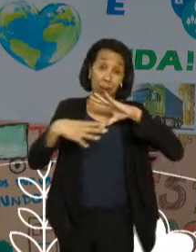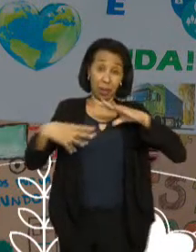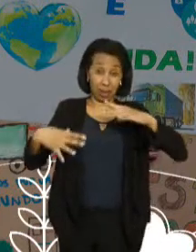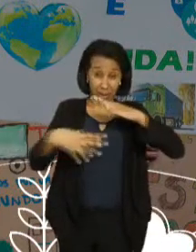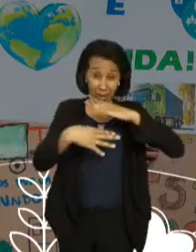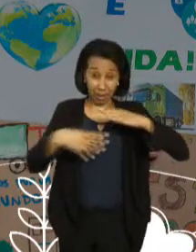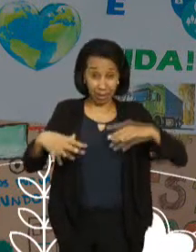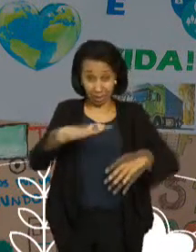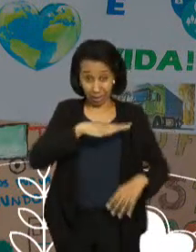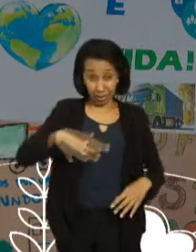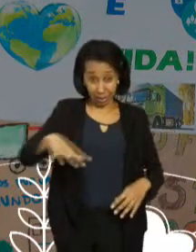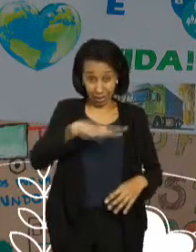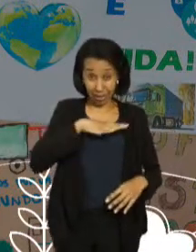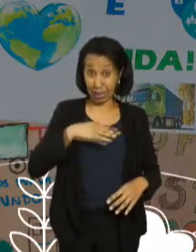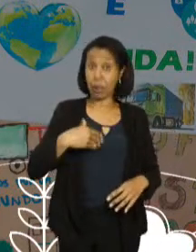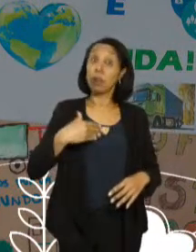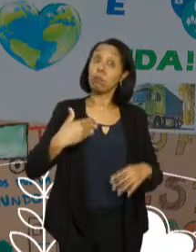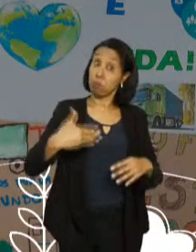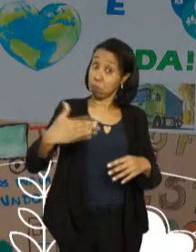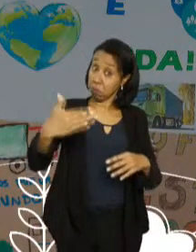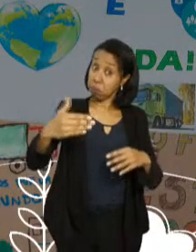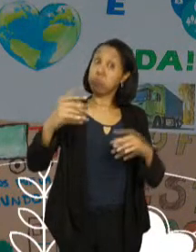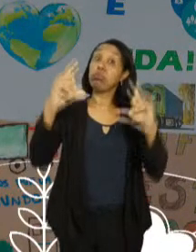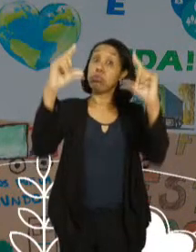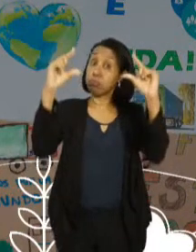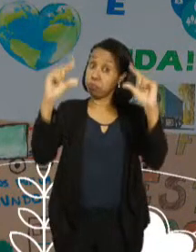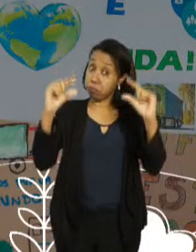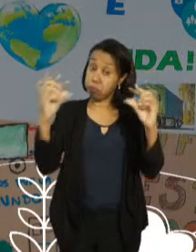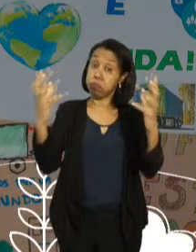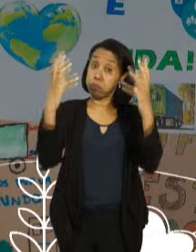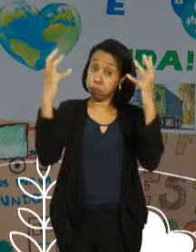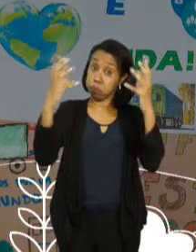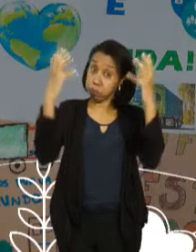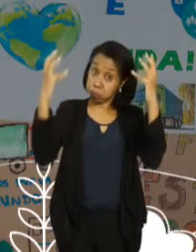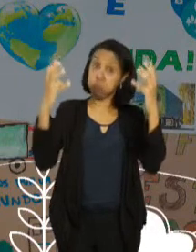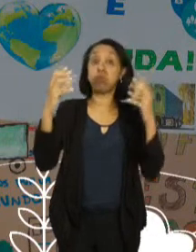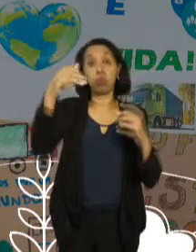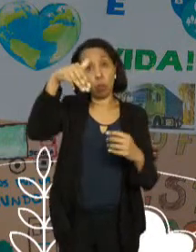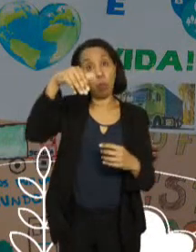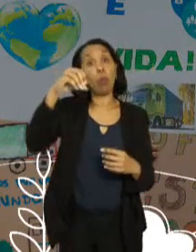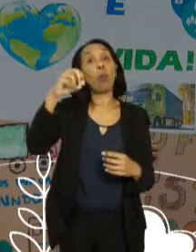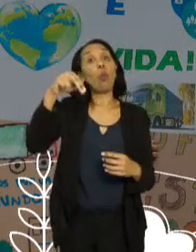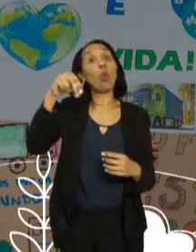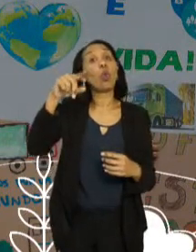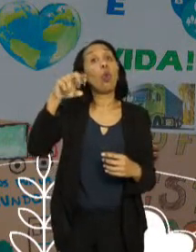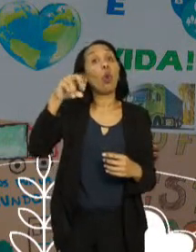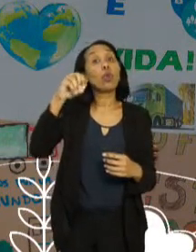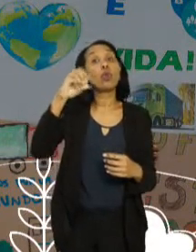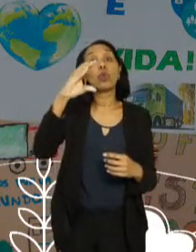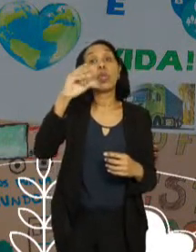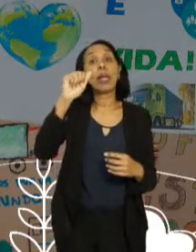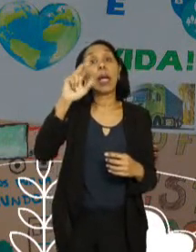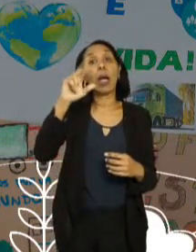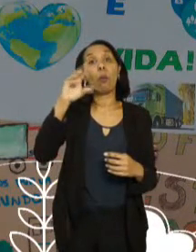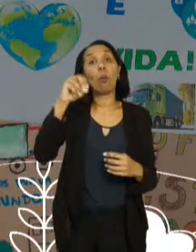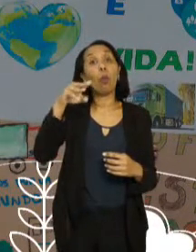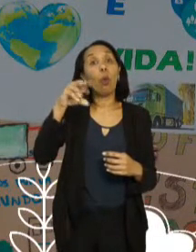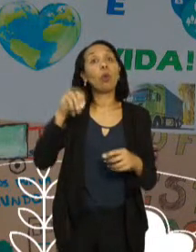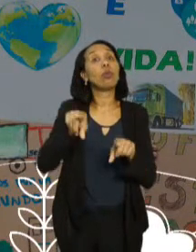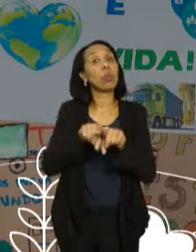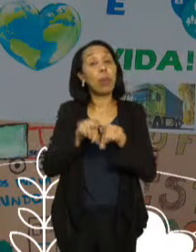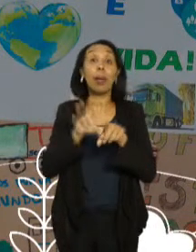nós conseguimos avançar bastante e em relação ao monóxido de carbono, não temos ultrapassagens aos padrões